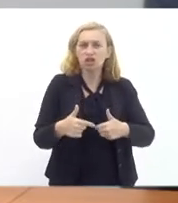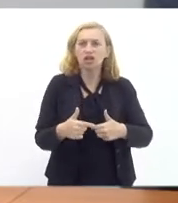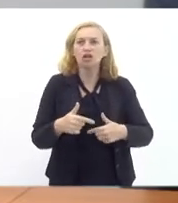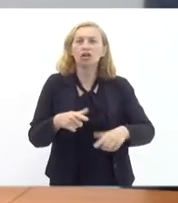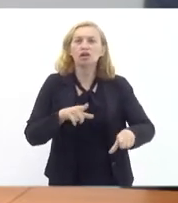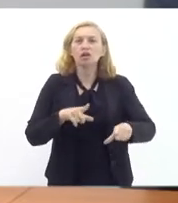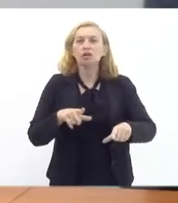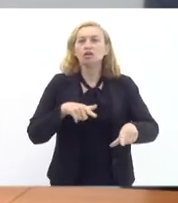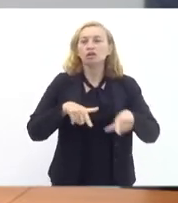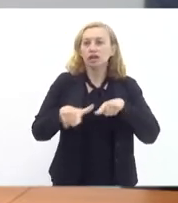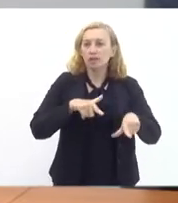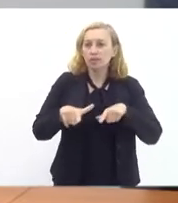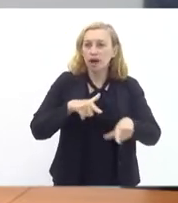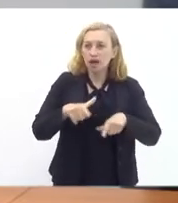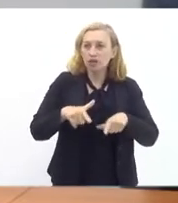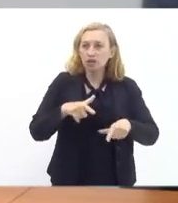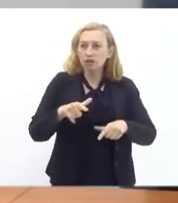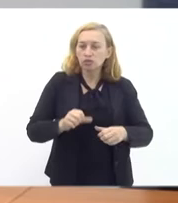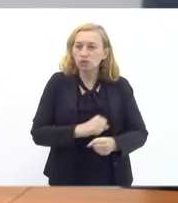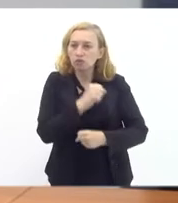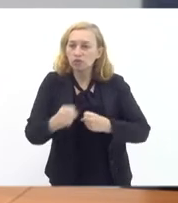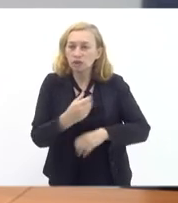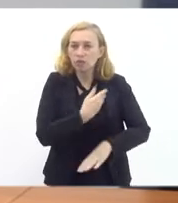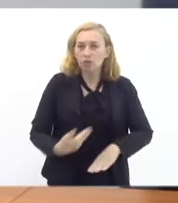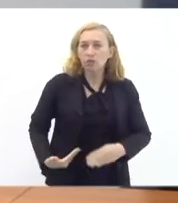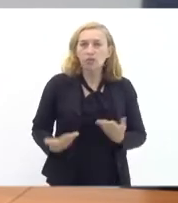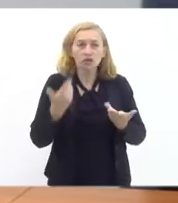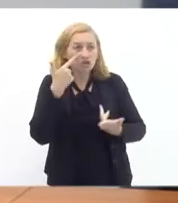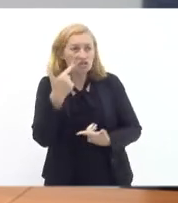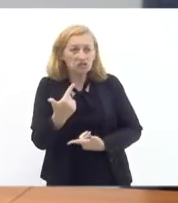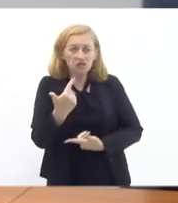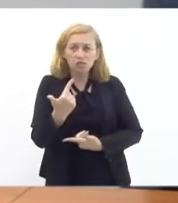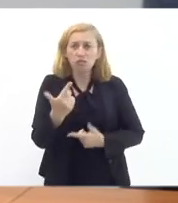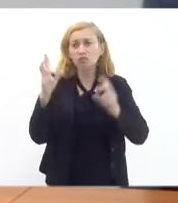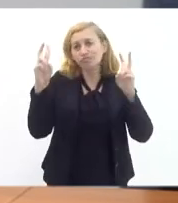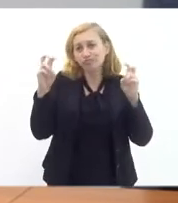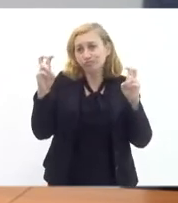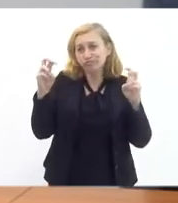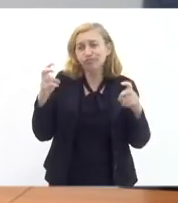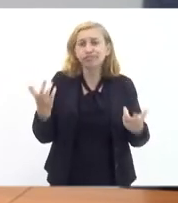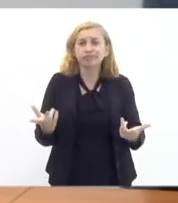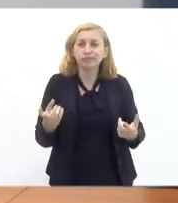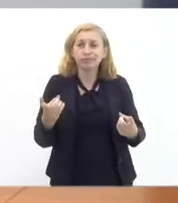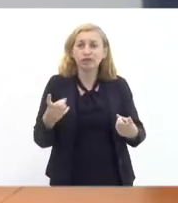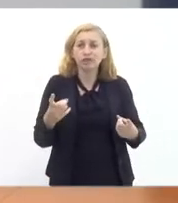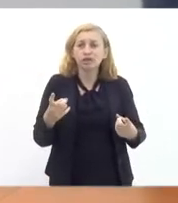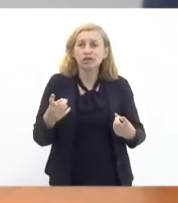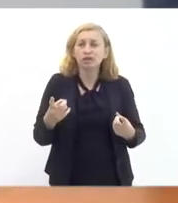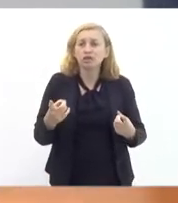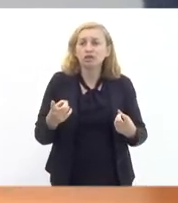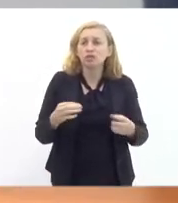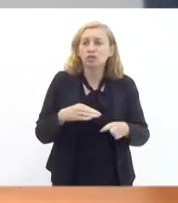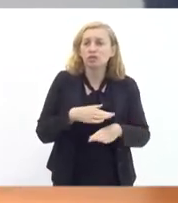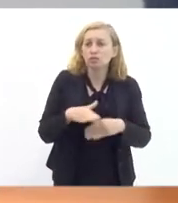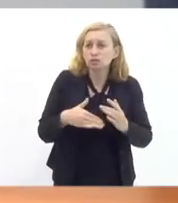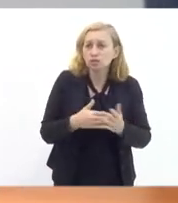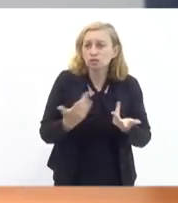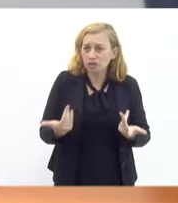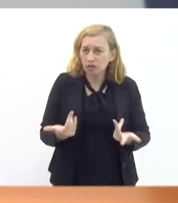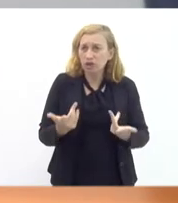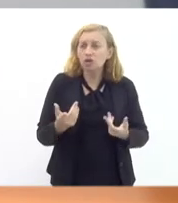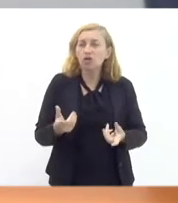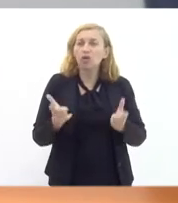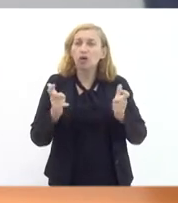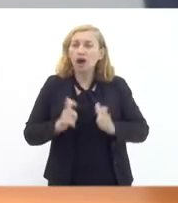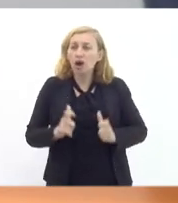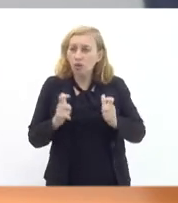público, nós nos esbarramos numa situação que é de todo mundo, da proteção animal como um todo. É onde colocar o